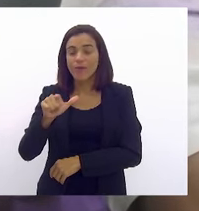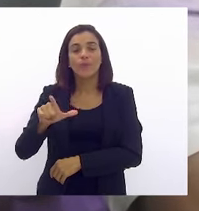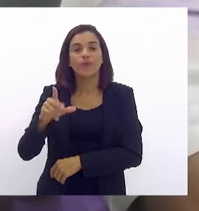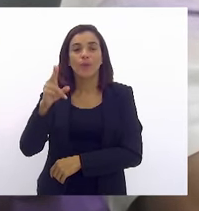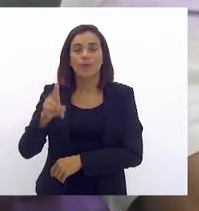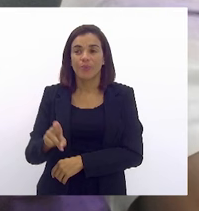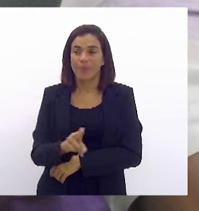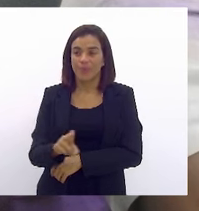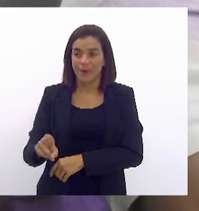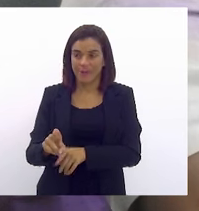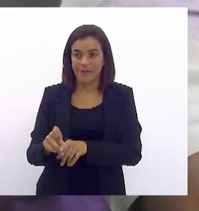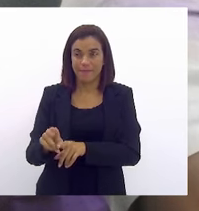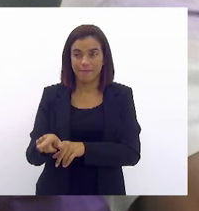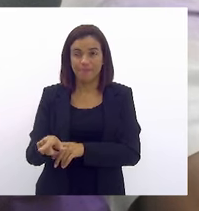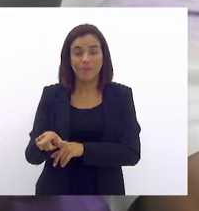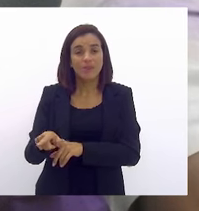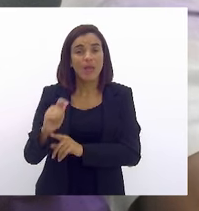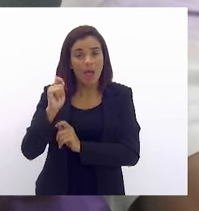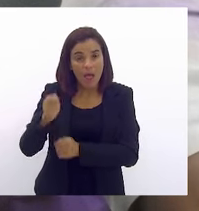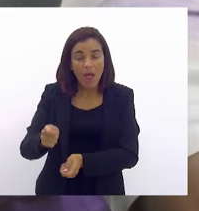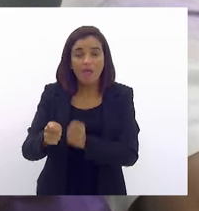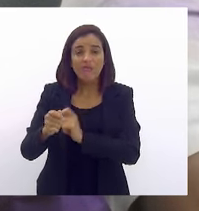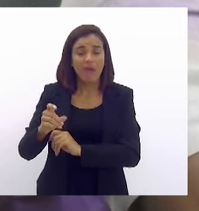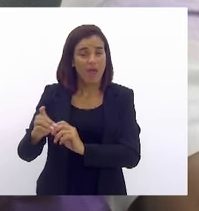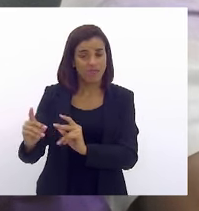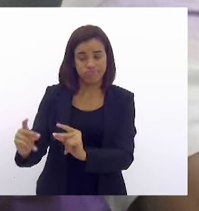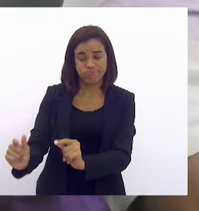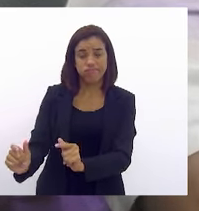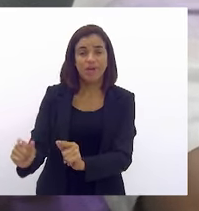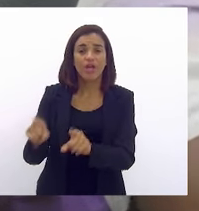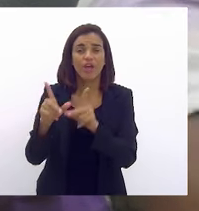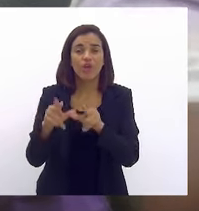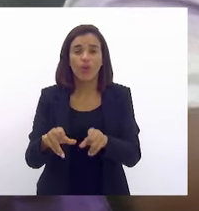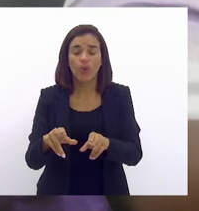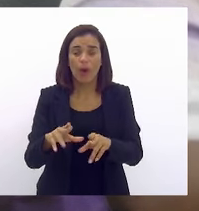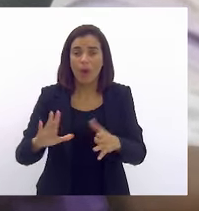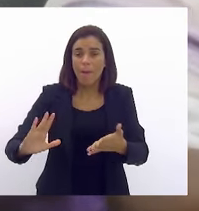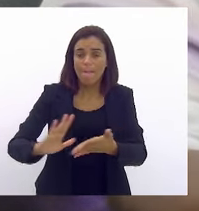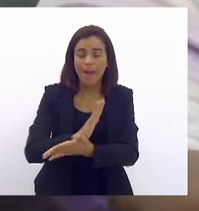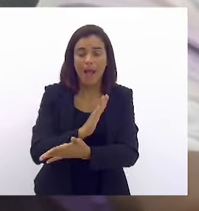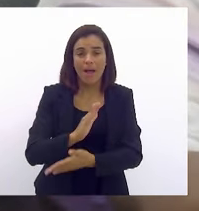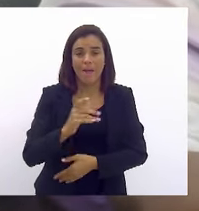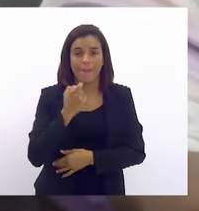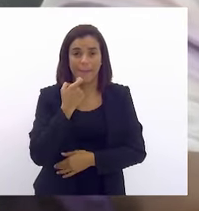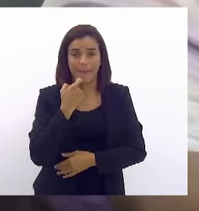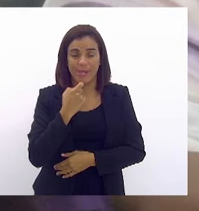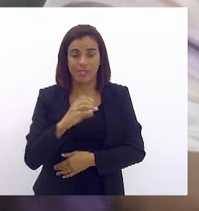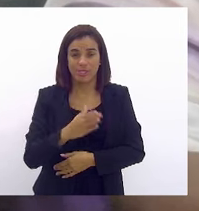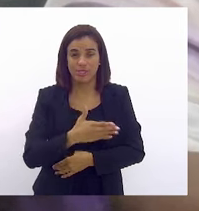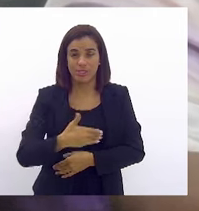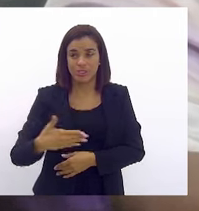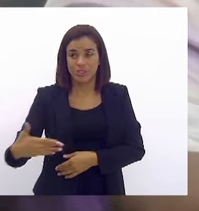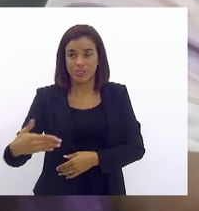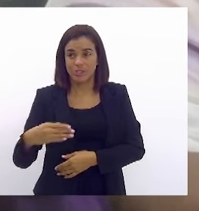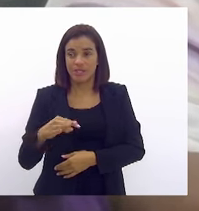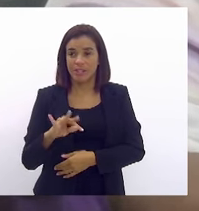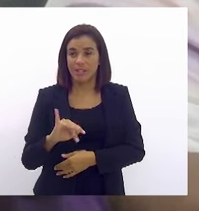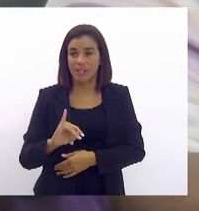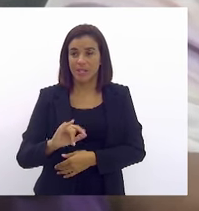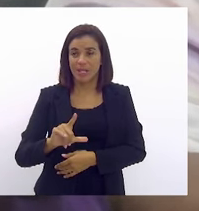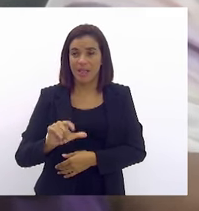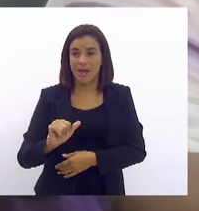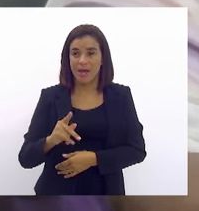a pesca predatória e vão acabar, igual acabaram com a tilápia, sobre pesca predatória. Então, eu queria que todos os